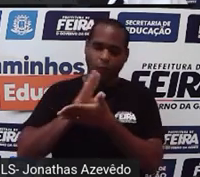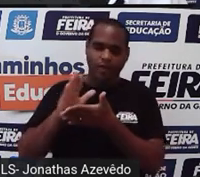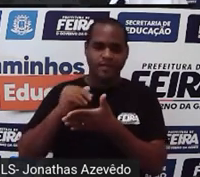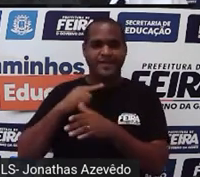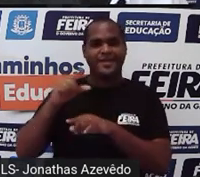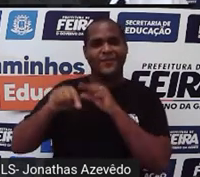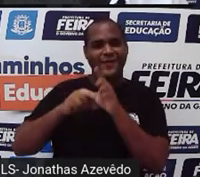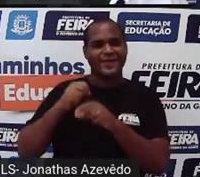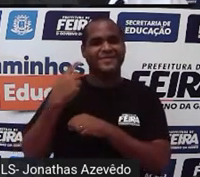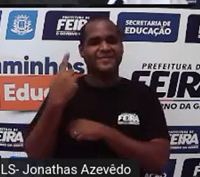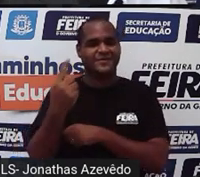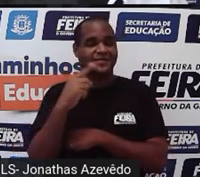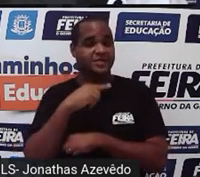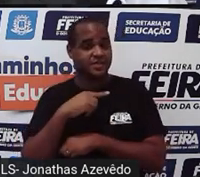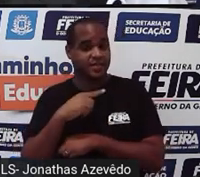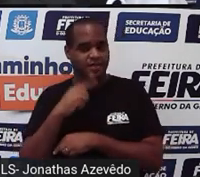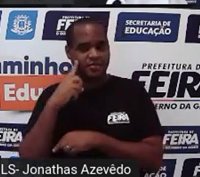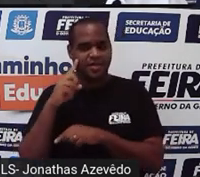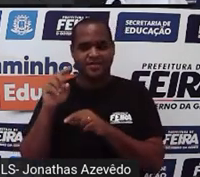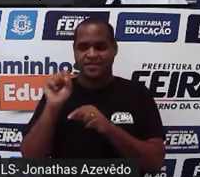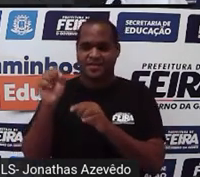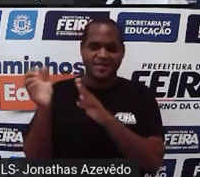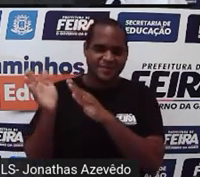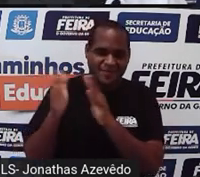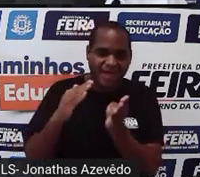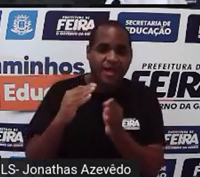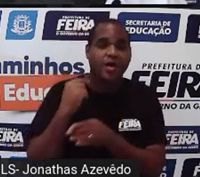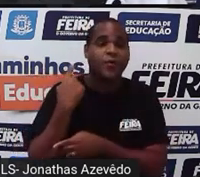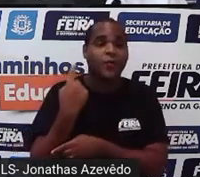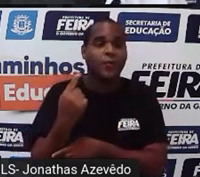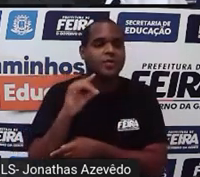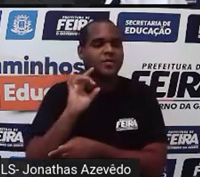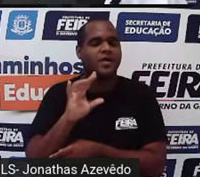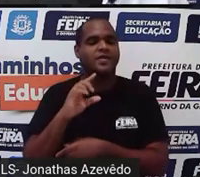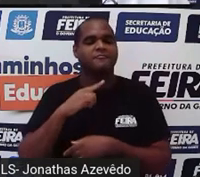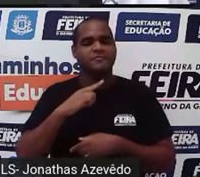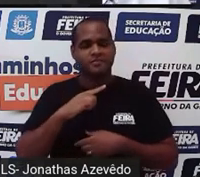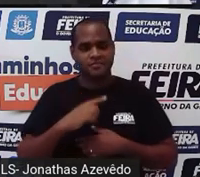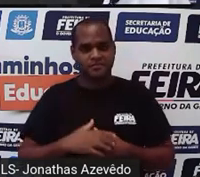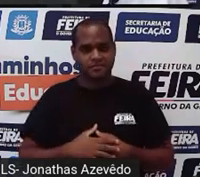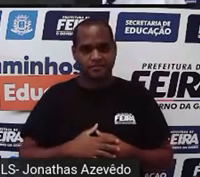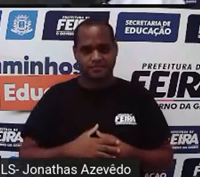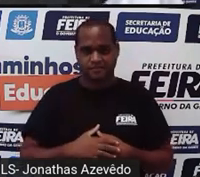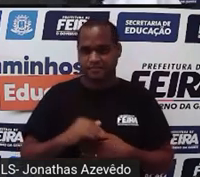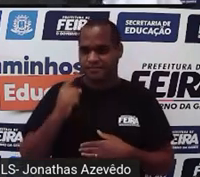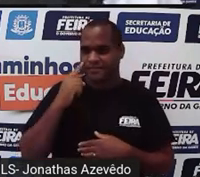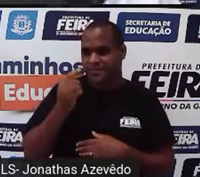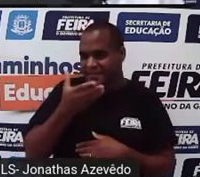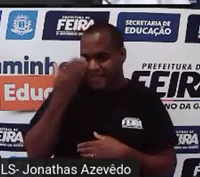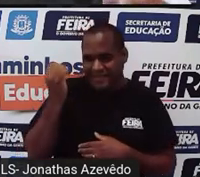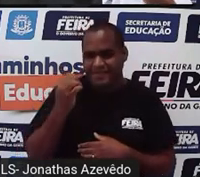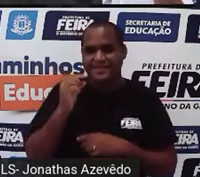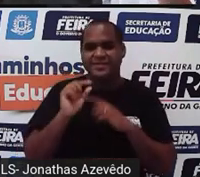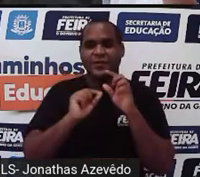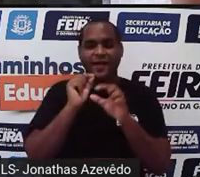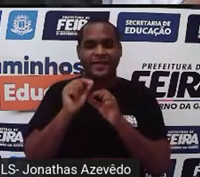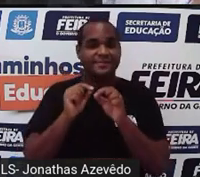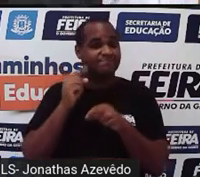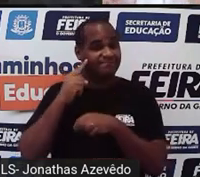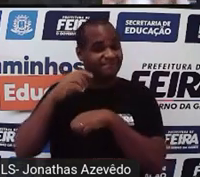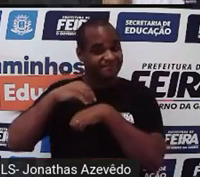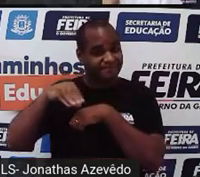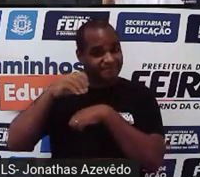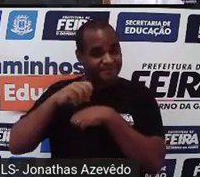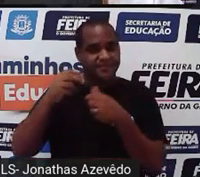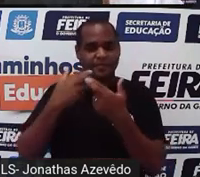escolhe uma das equações do sistema isolar uma das incógnitas O que é isolar uma das incógnitas é deixar